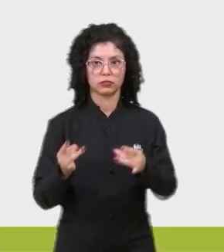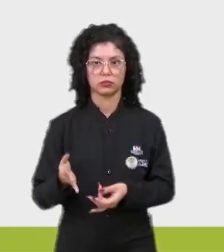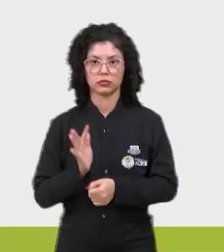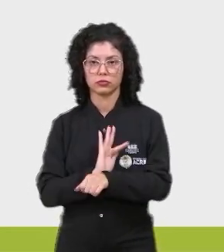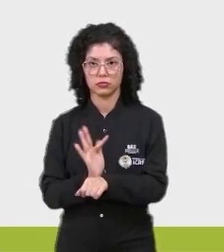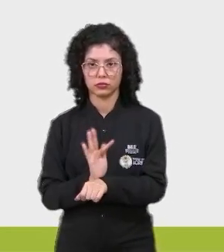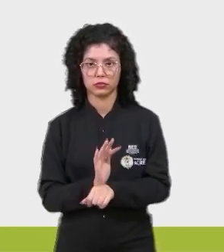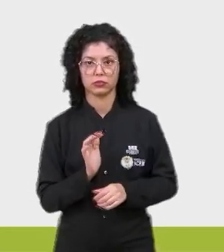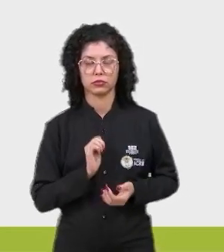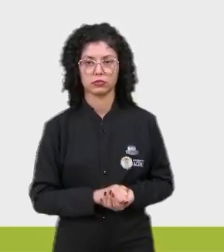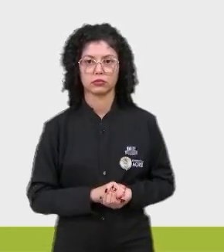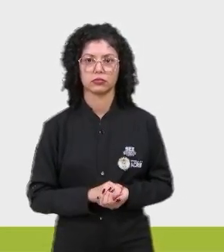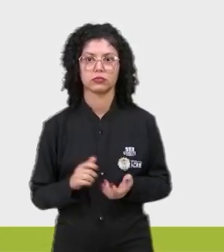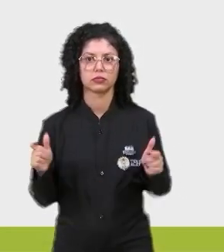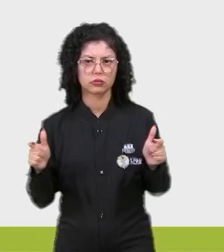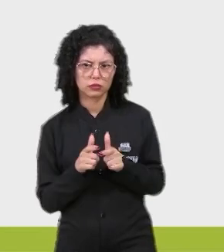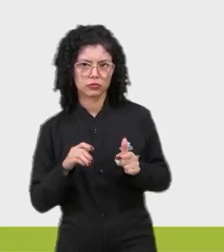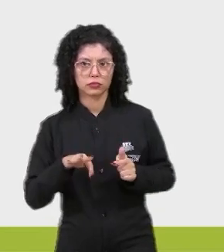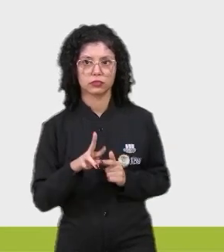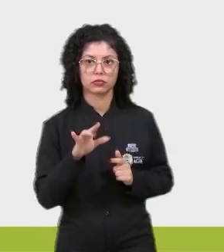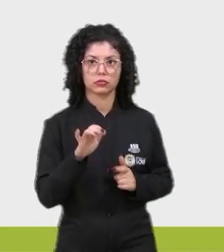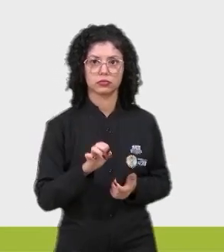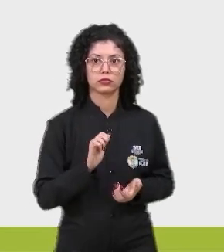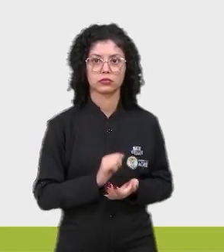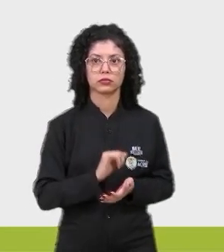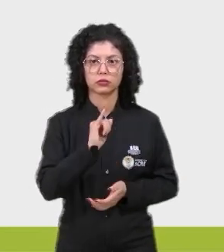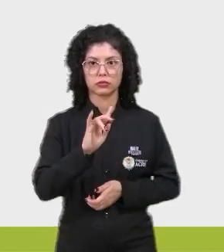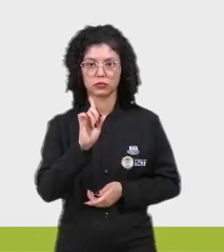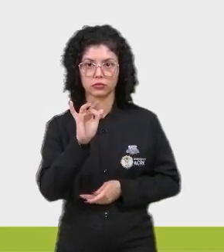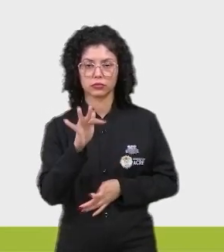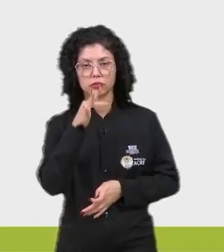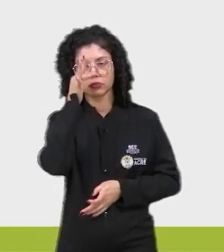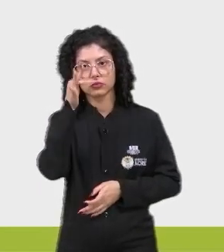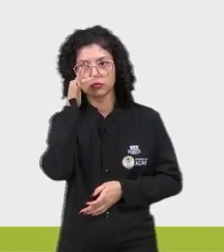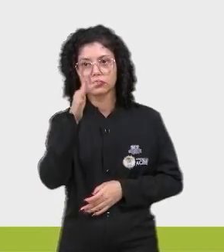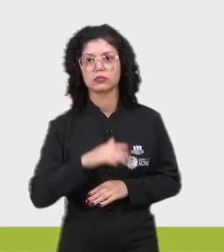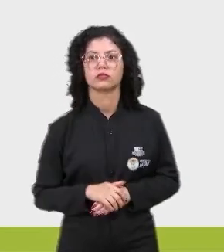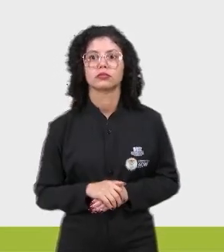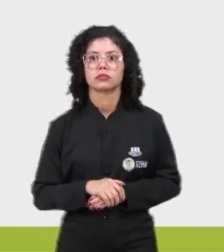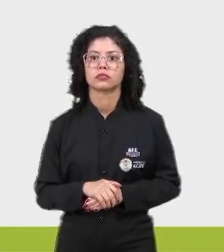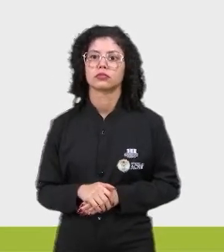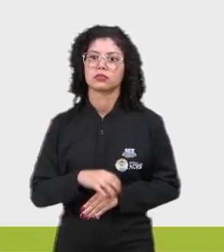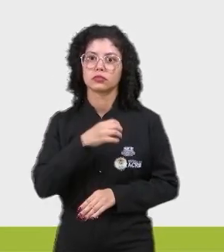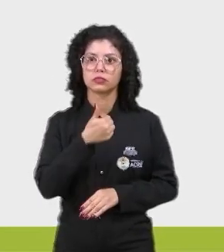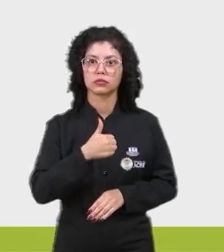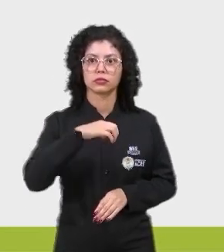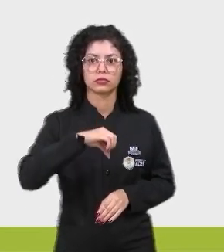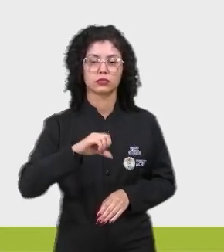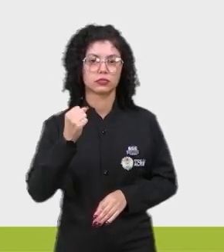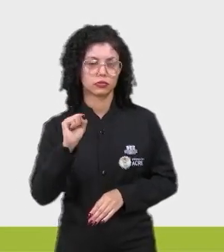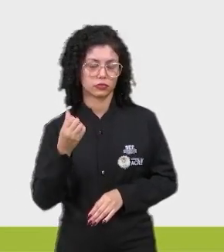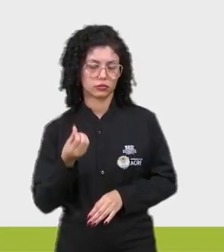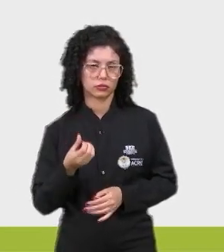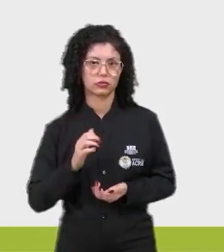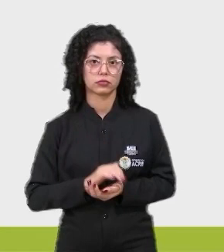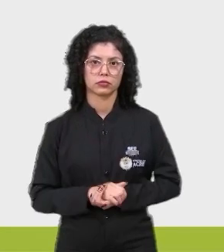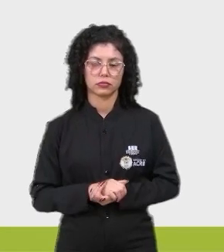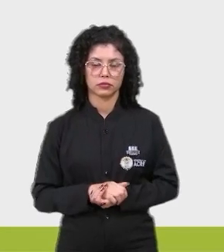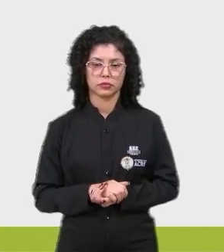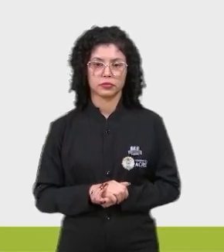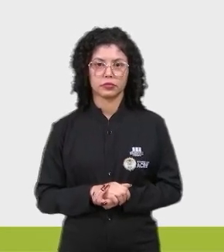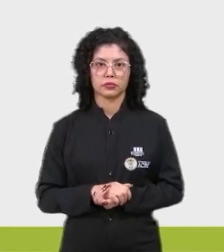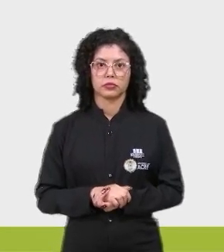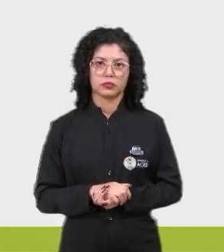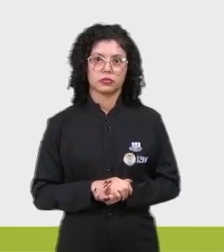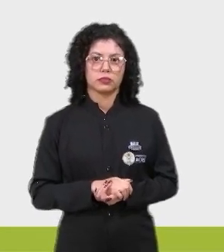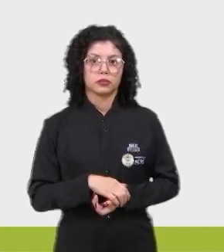de filme, né, na verdade é um curta-metragem, se chama Ilhas das Flores, que é de 1986, mas ele